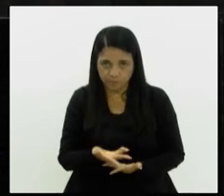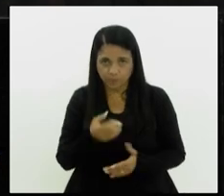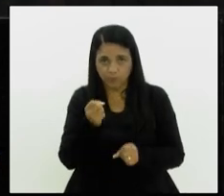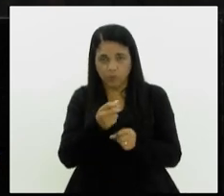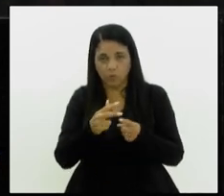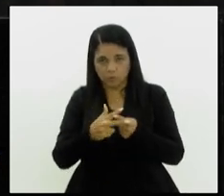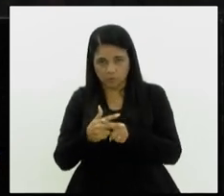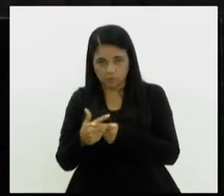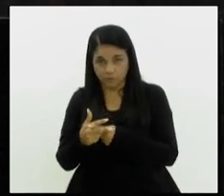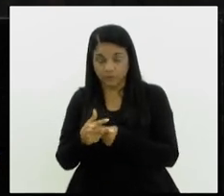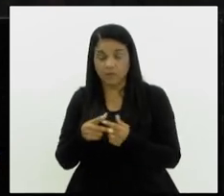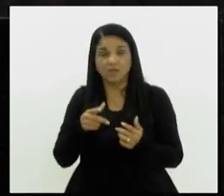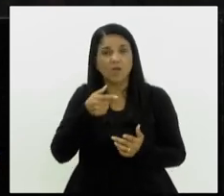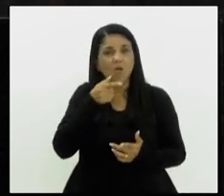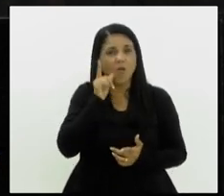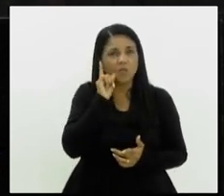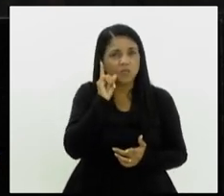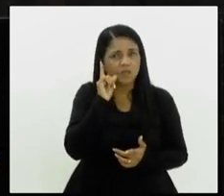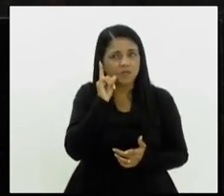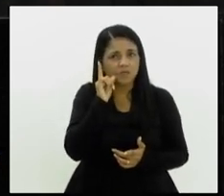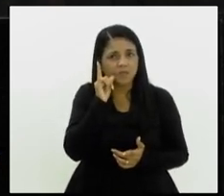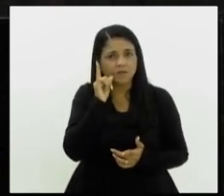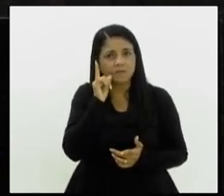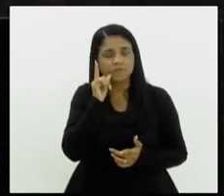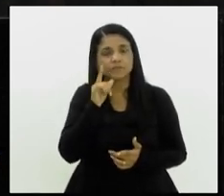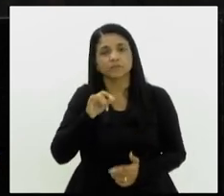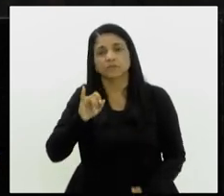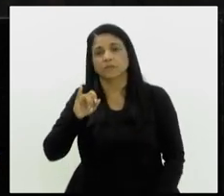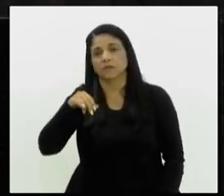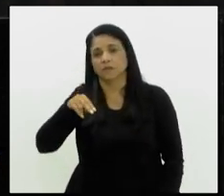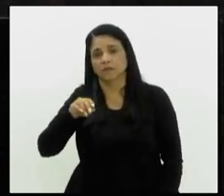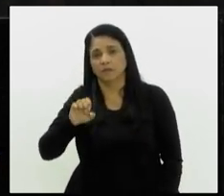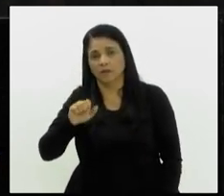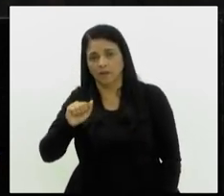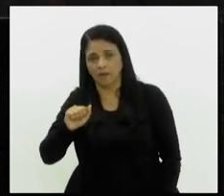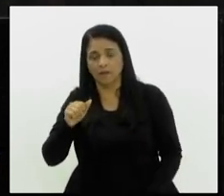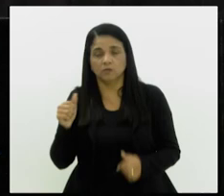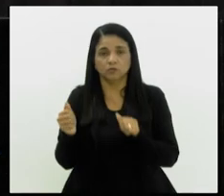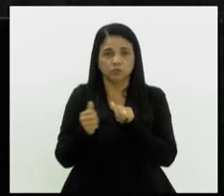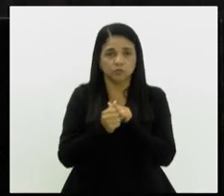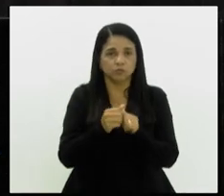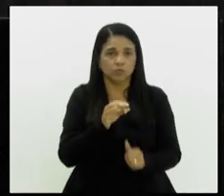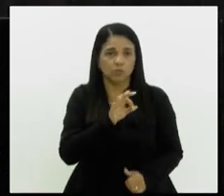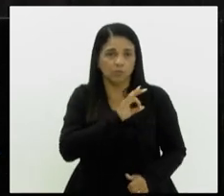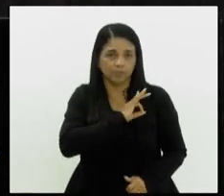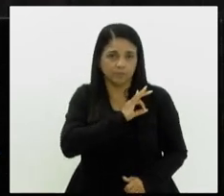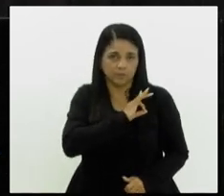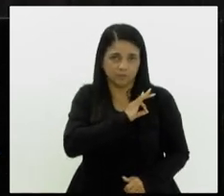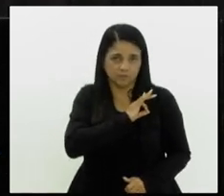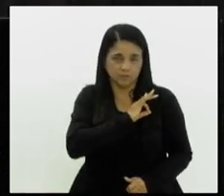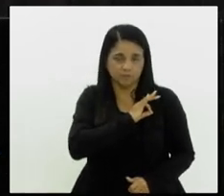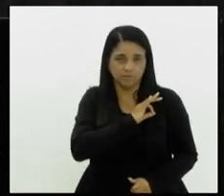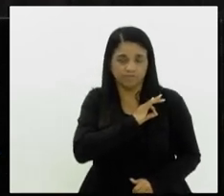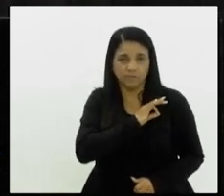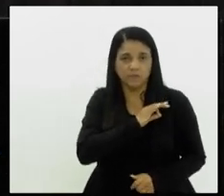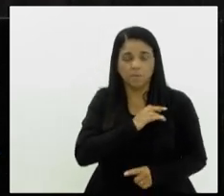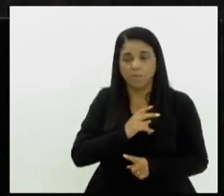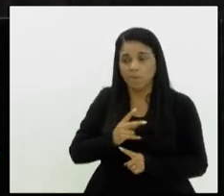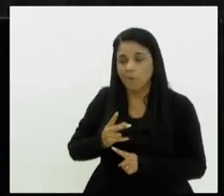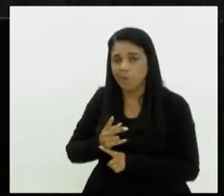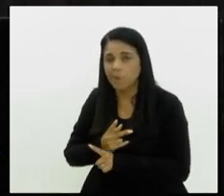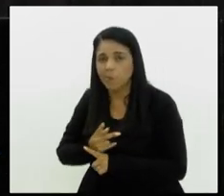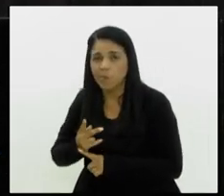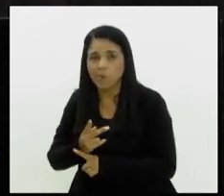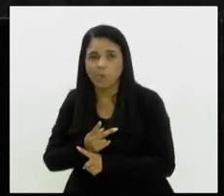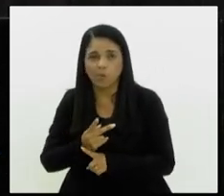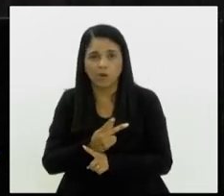E até o dia de ontem, o INEA, com a ajuda da Polícia Militar, estava correndo atrás